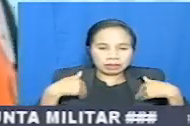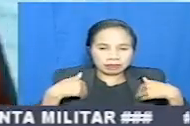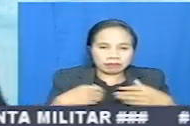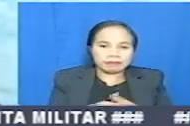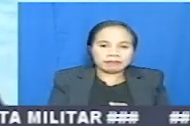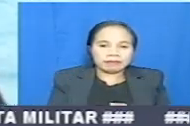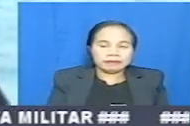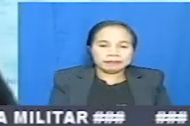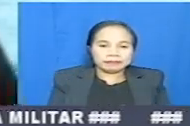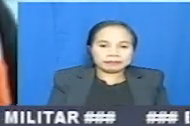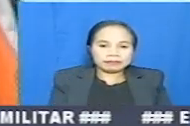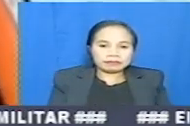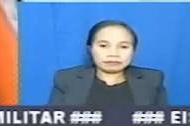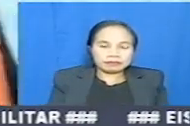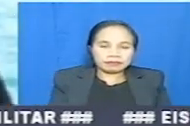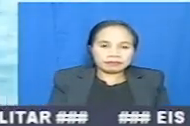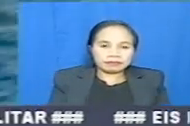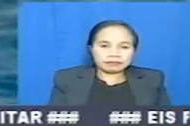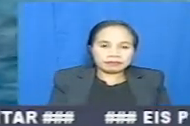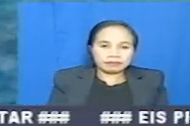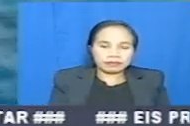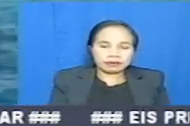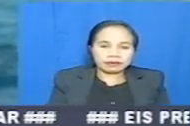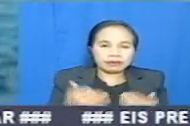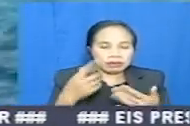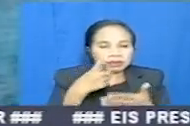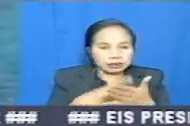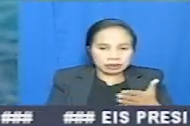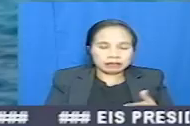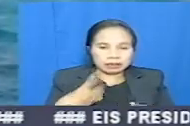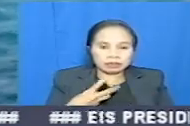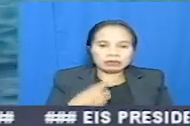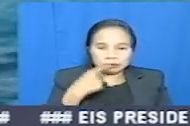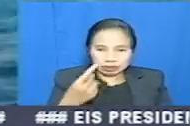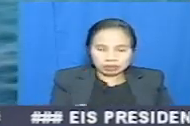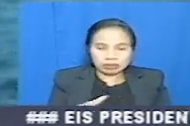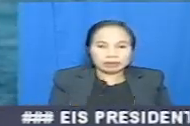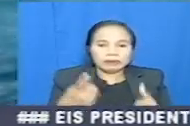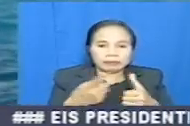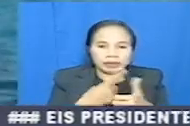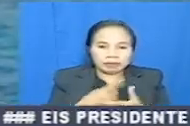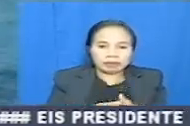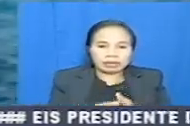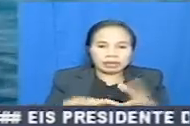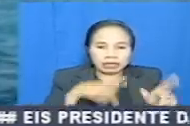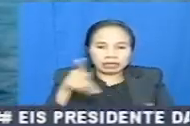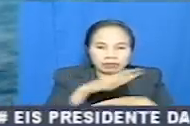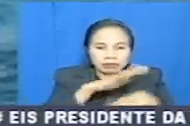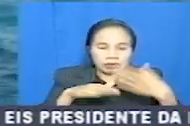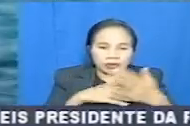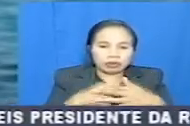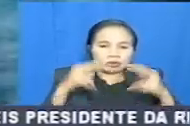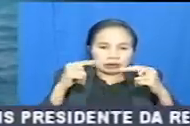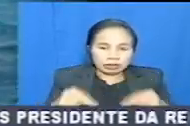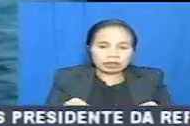Atauru nomos portu PM agora saya minta tu orientasi dia primeiro fazer sira hotu hotu tenge